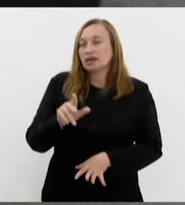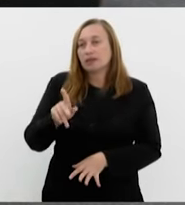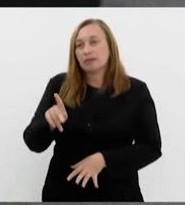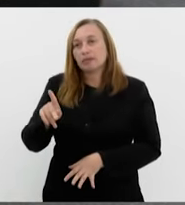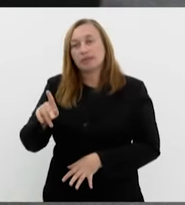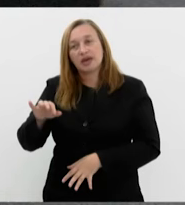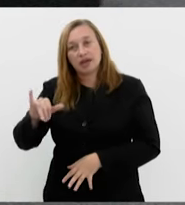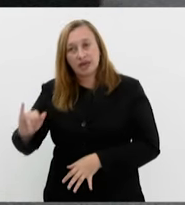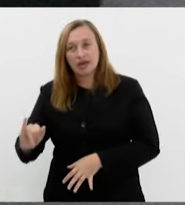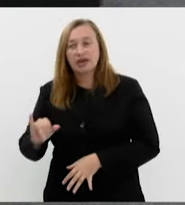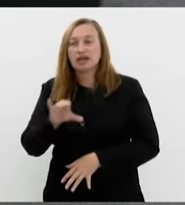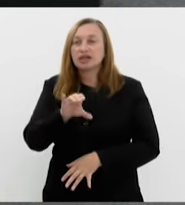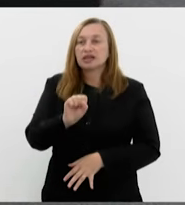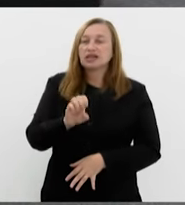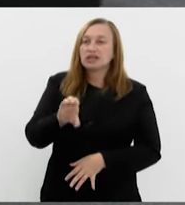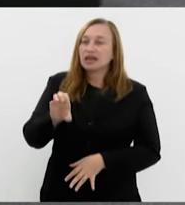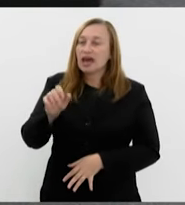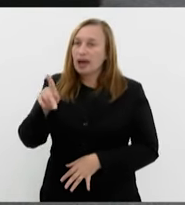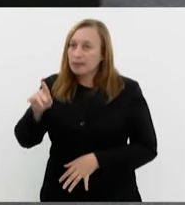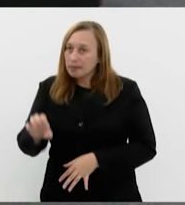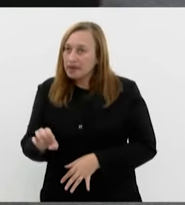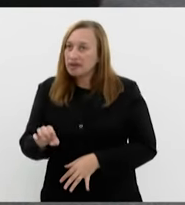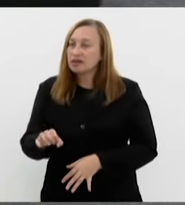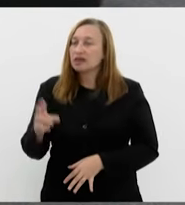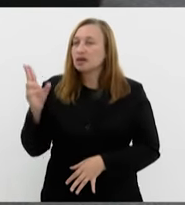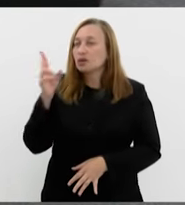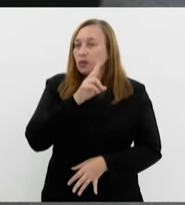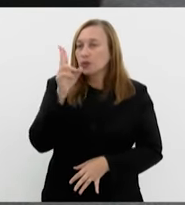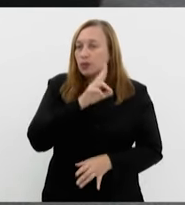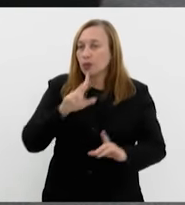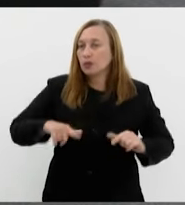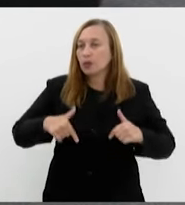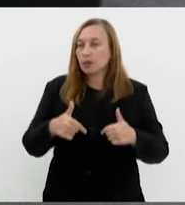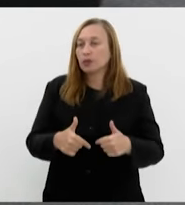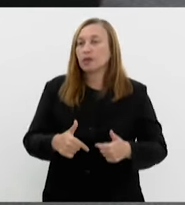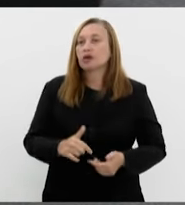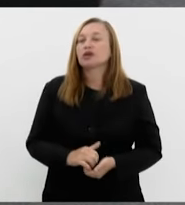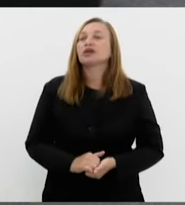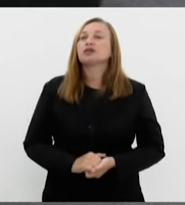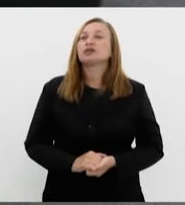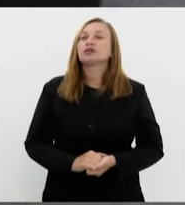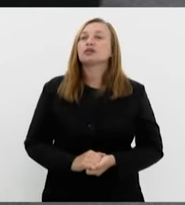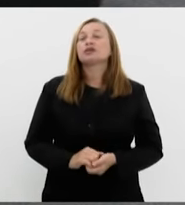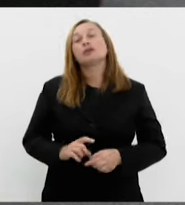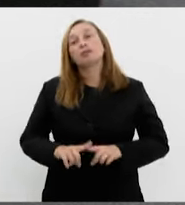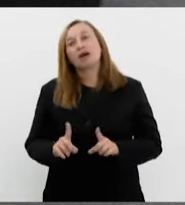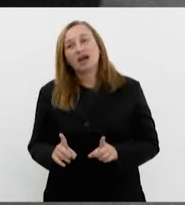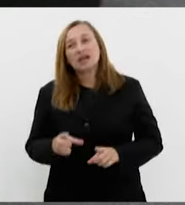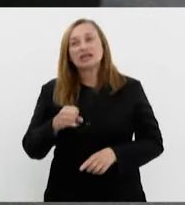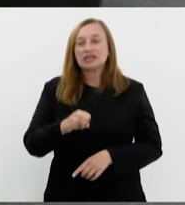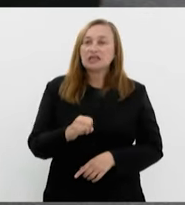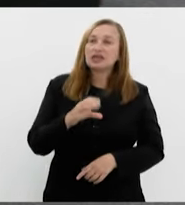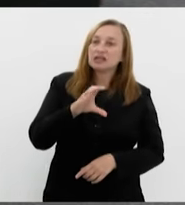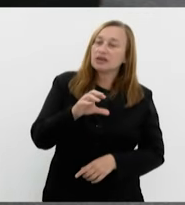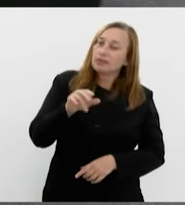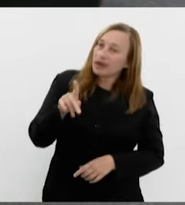Eu peço que essas medidas sejam tomadas o mais rápidas possíveis. Fizemos todo o trâmite. Mas caso a CPI não